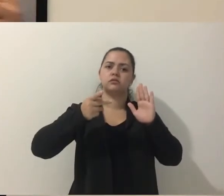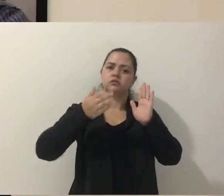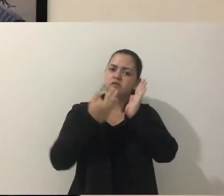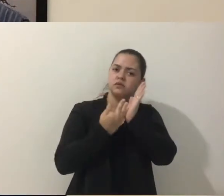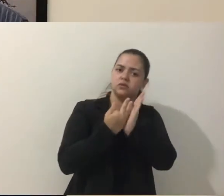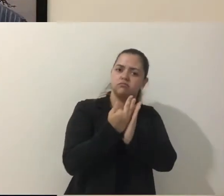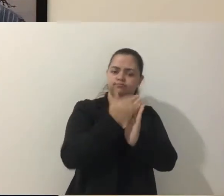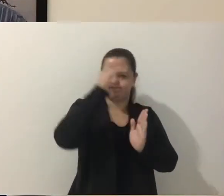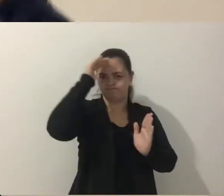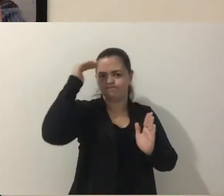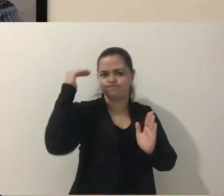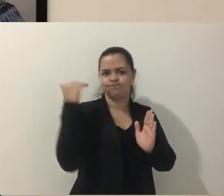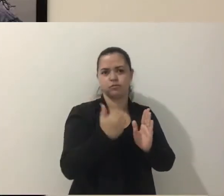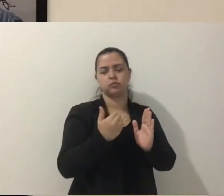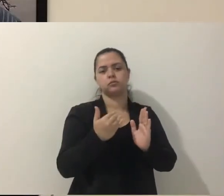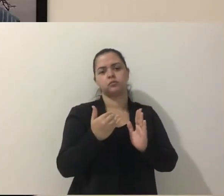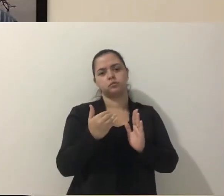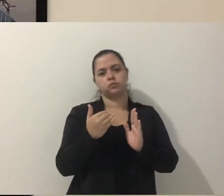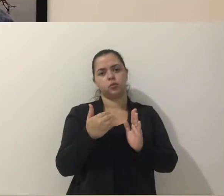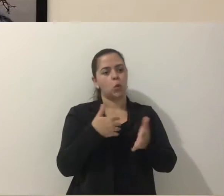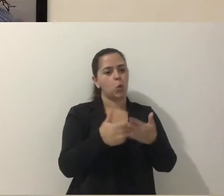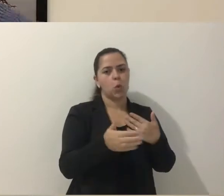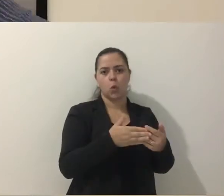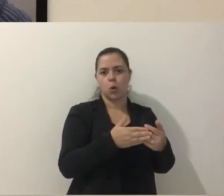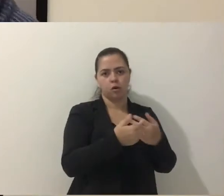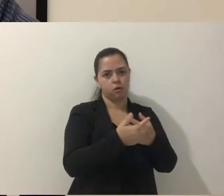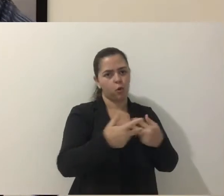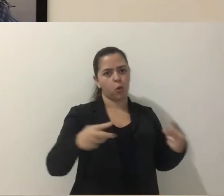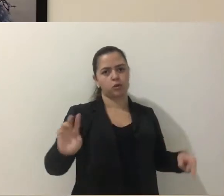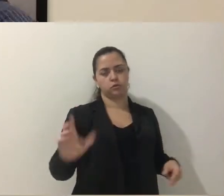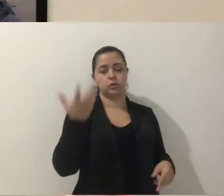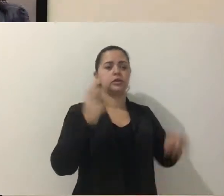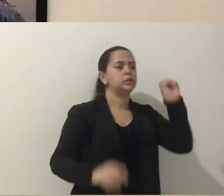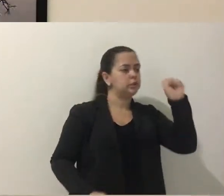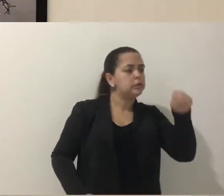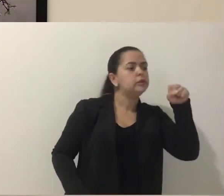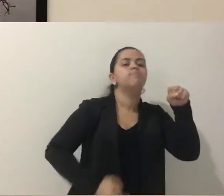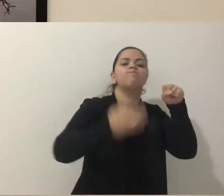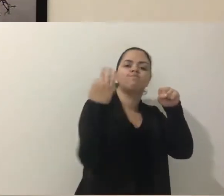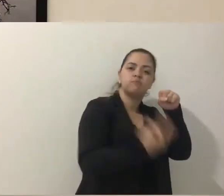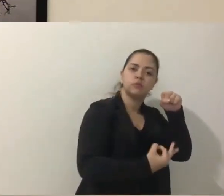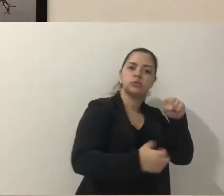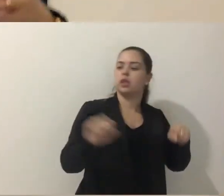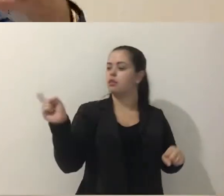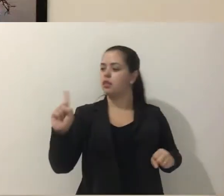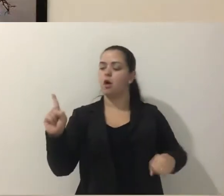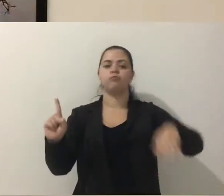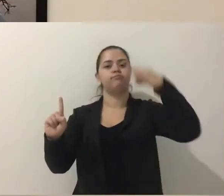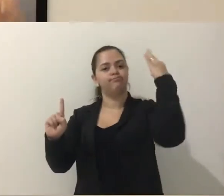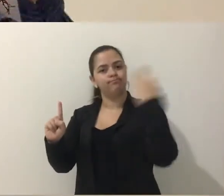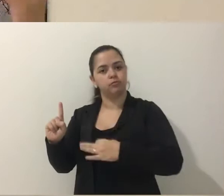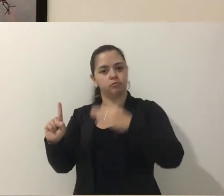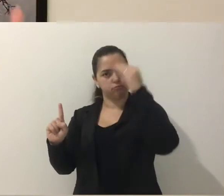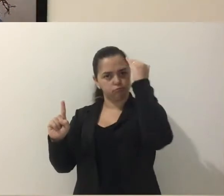nosso sim signifique sim. Que o nosso não signifique não. Que haja